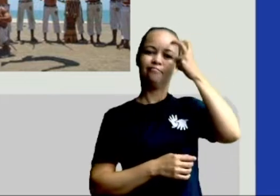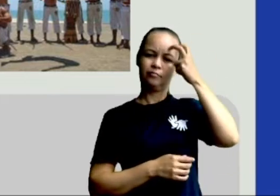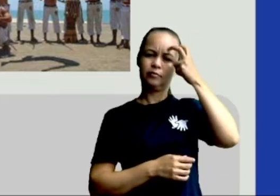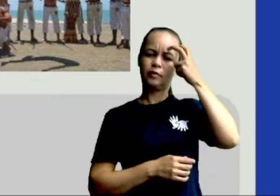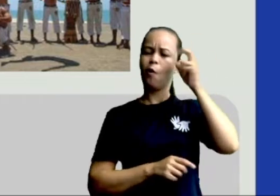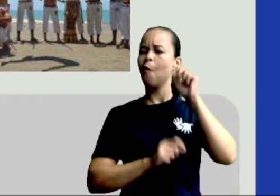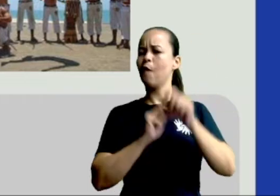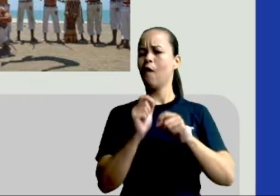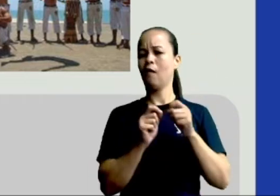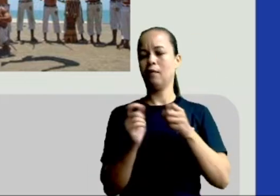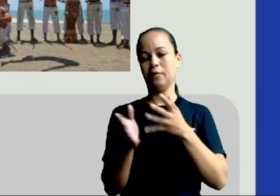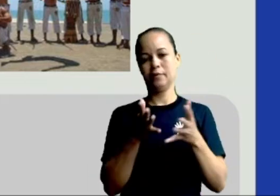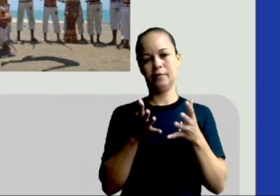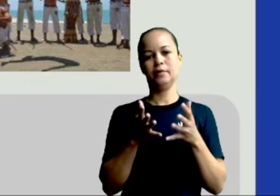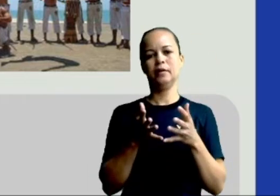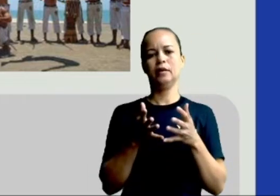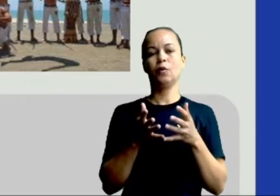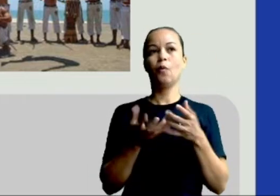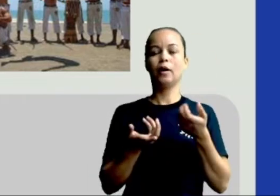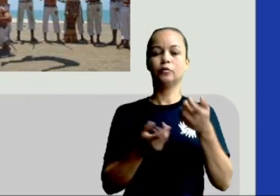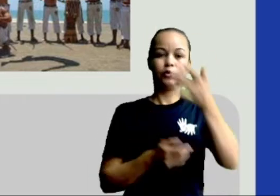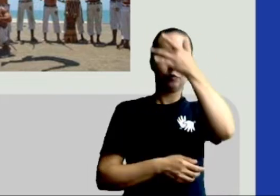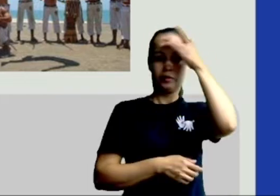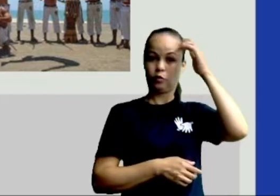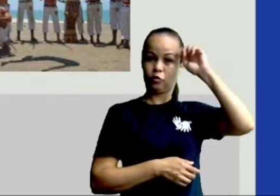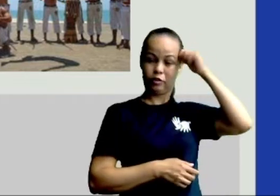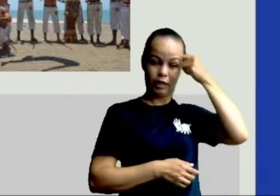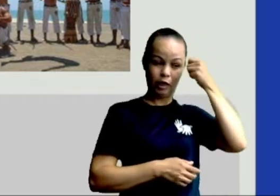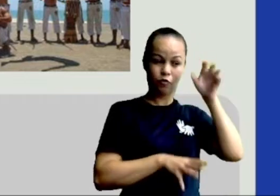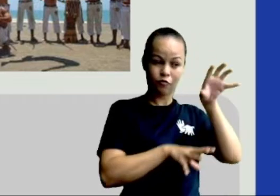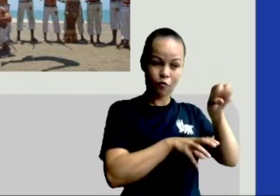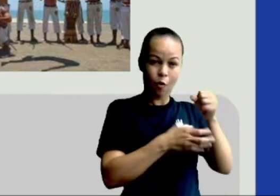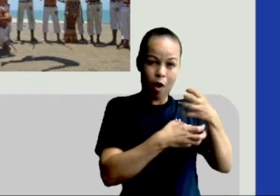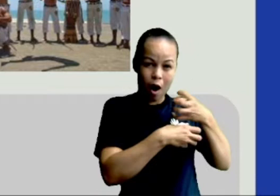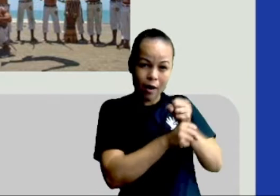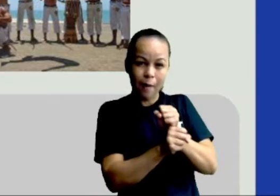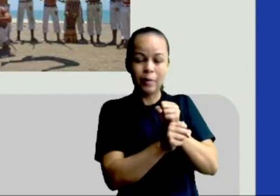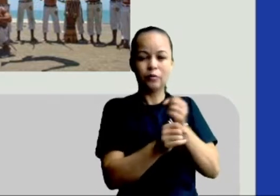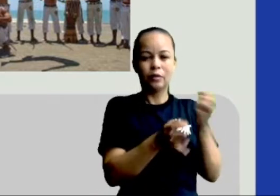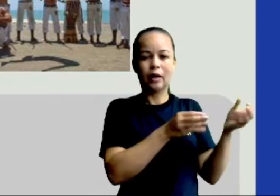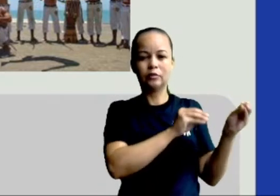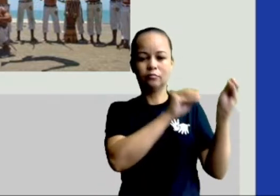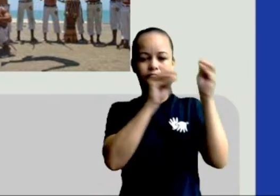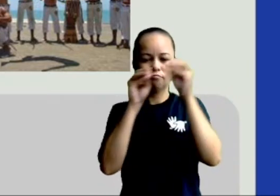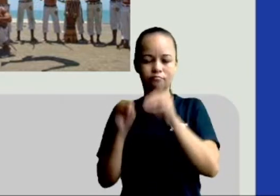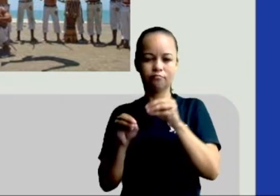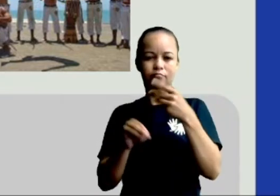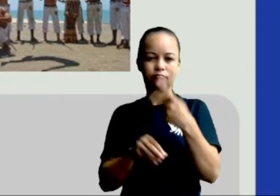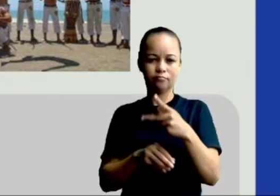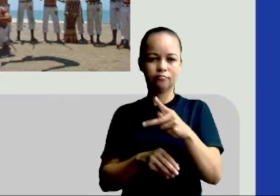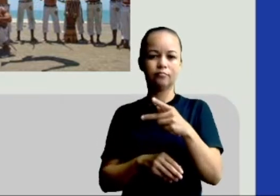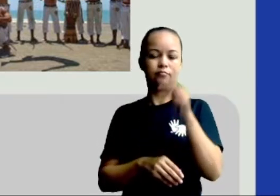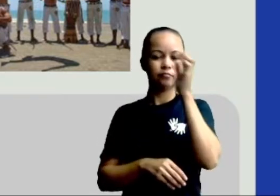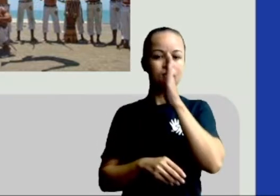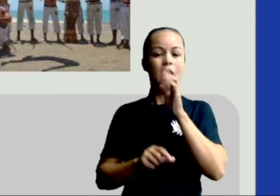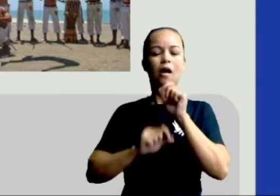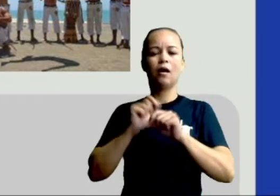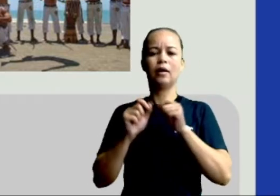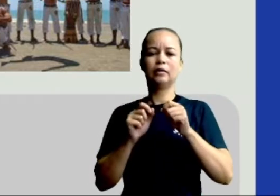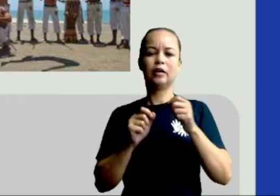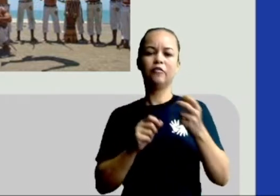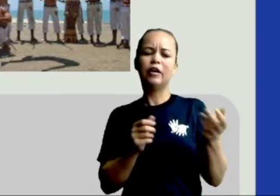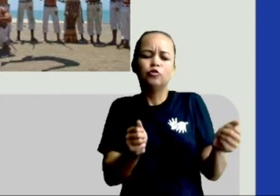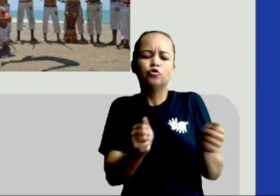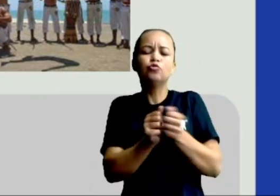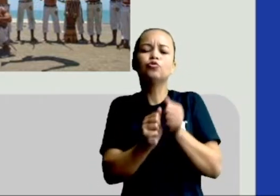afro-brasileira? Quando os negros foram capturados, foram sequestrados da África para cá, eles trouxeram junto com eles a cultura deles,